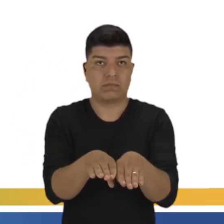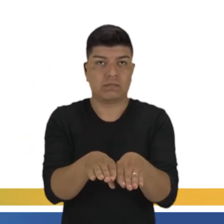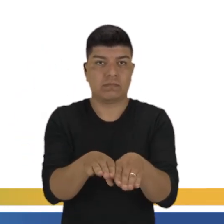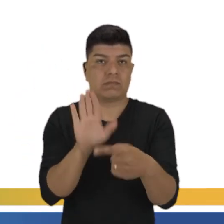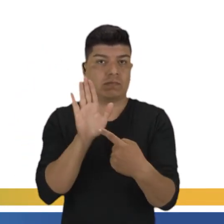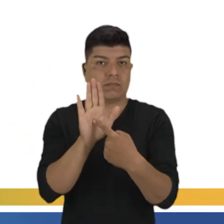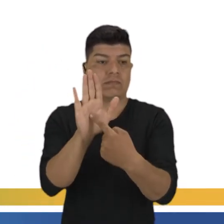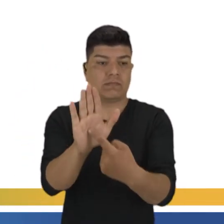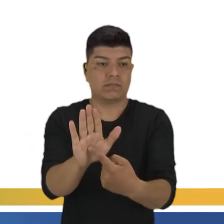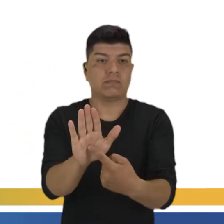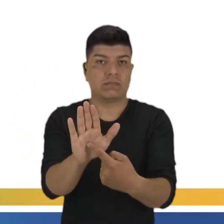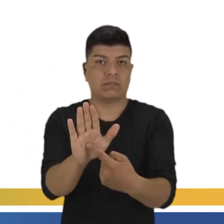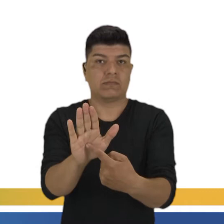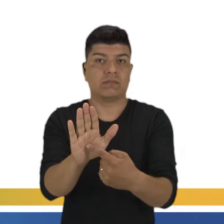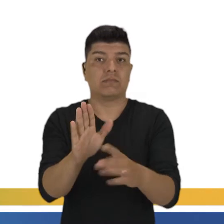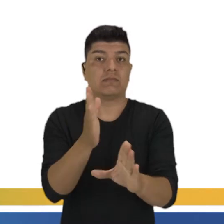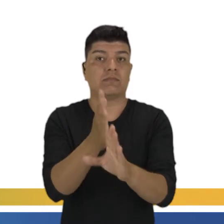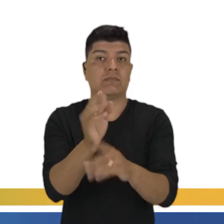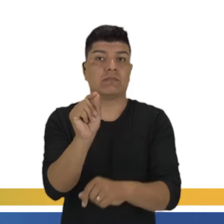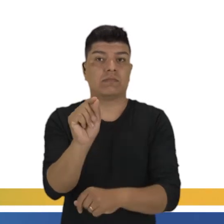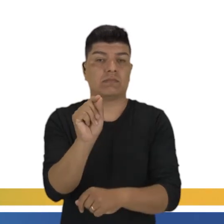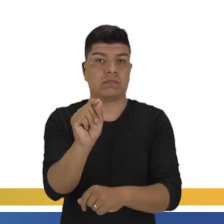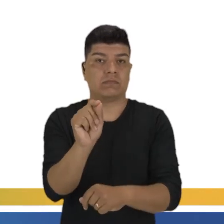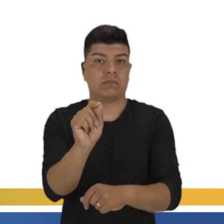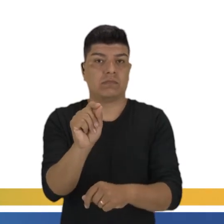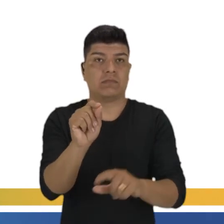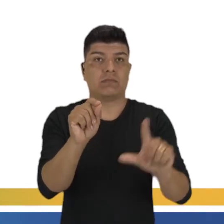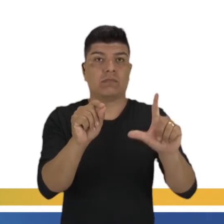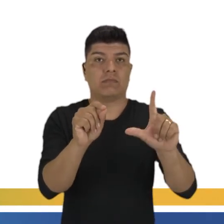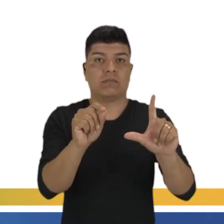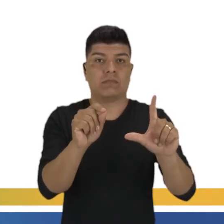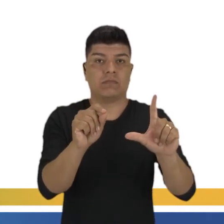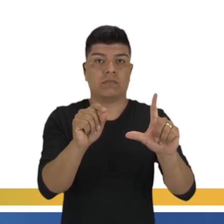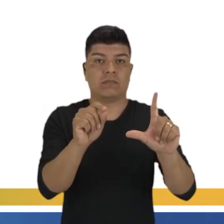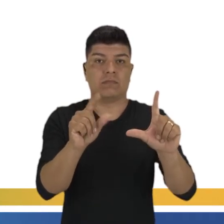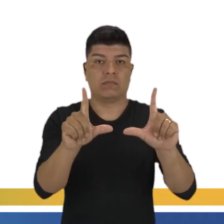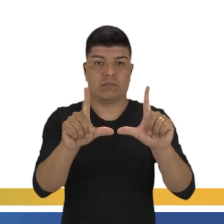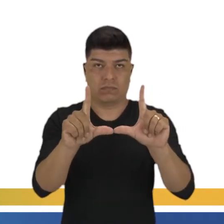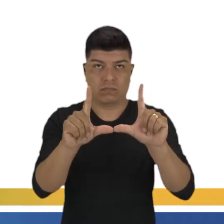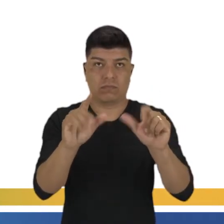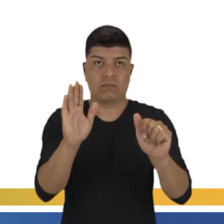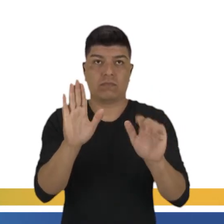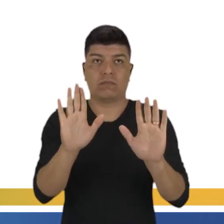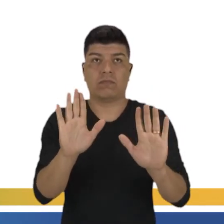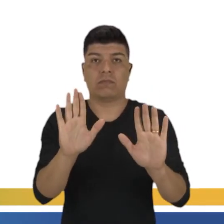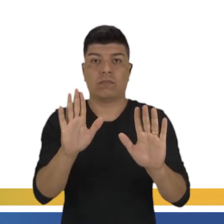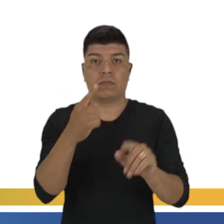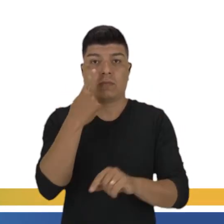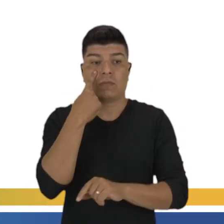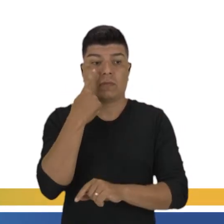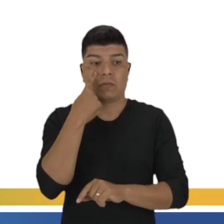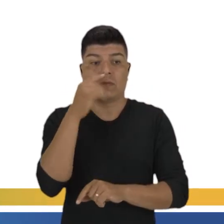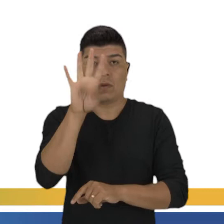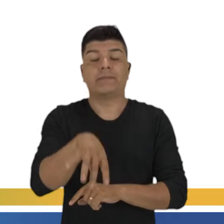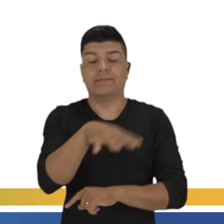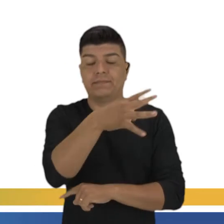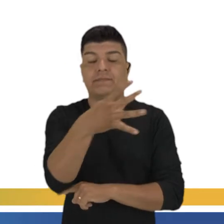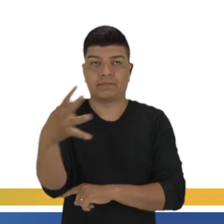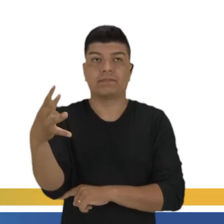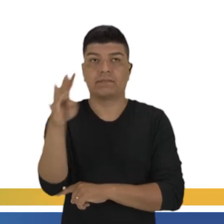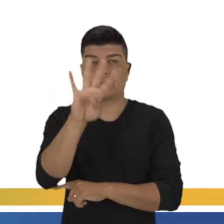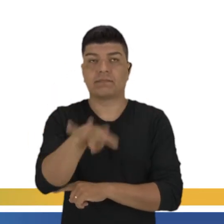é representado através de uma tabela. Então, observem que na grandeza inversamente